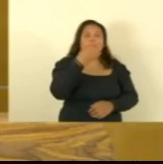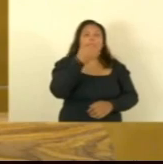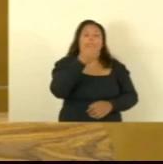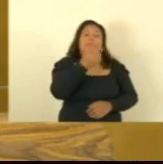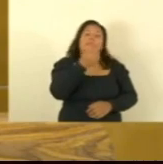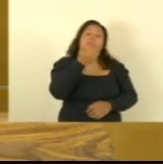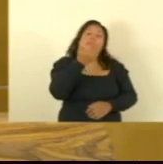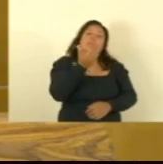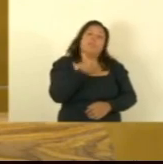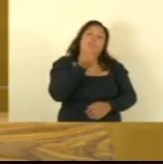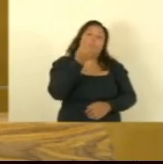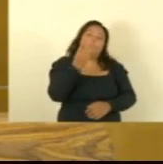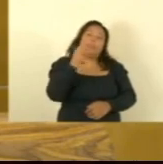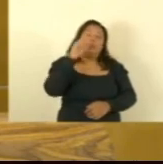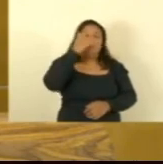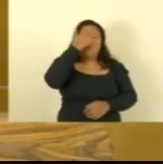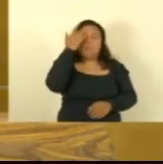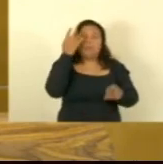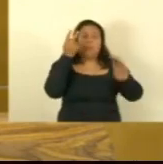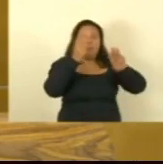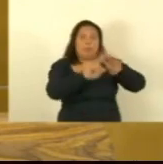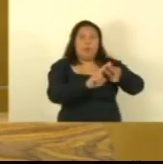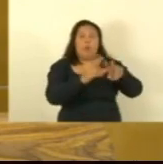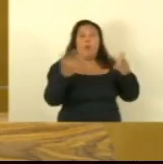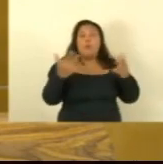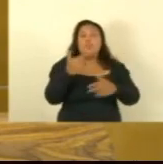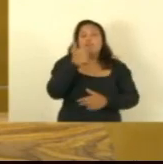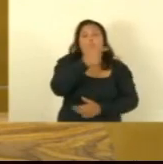13.963 presos. Nós estamos hoje com